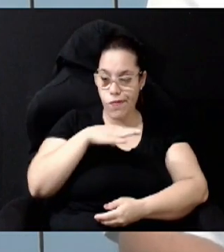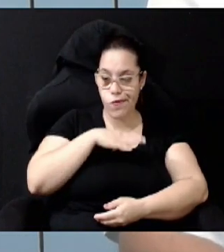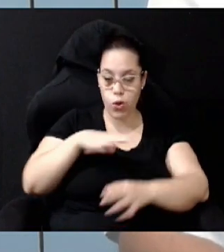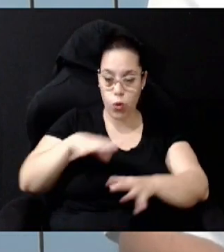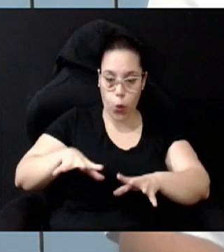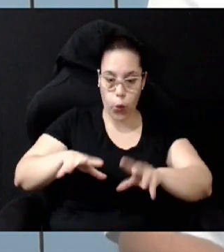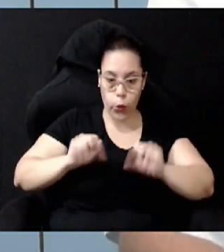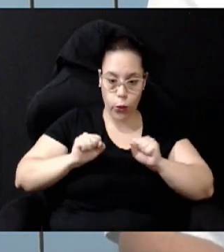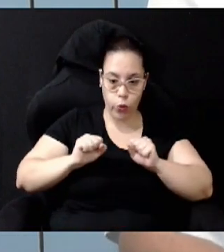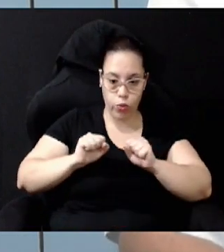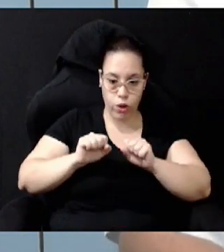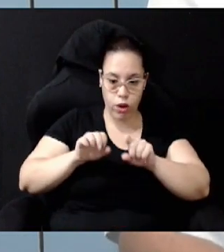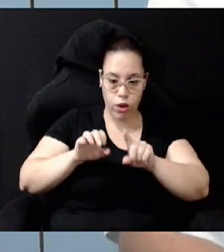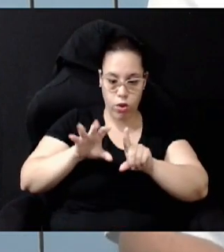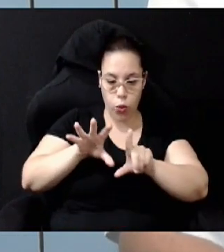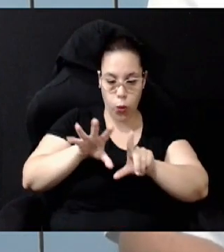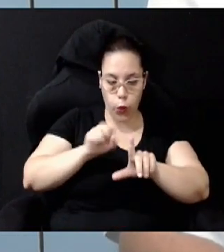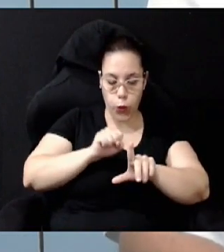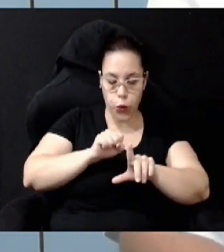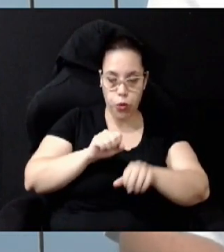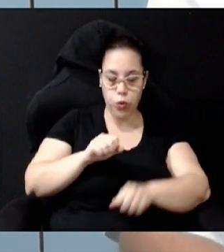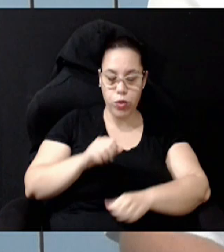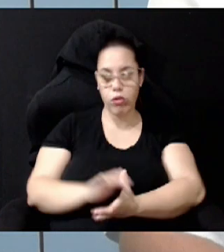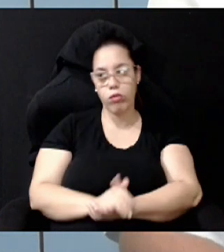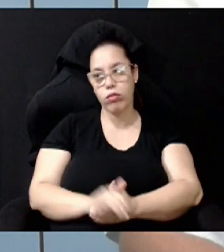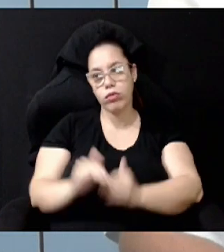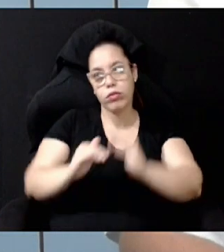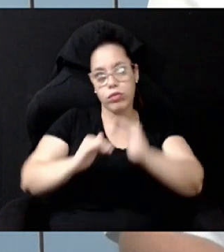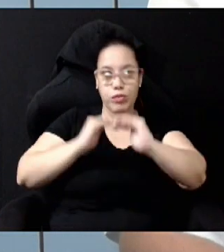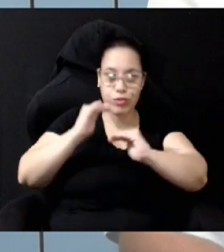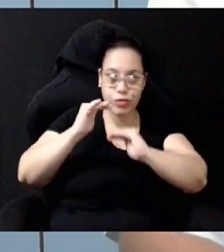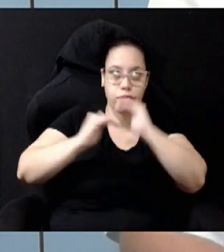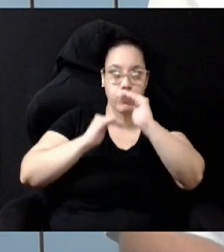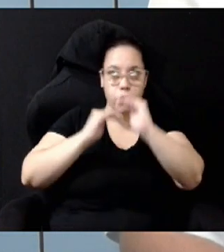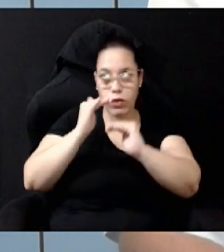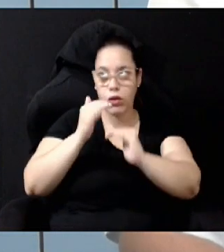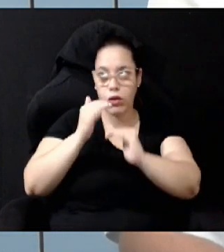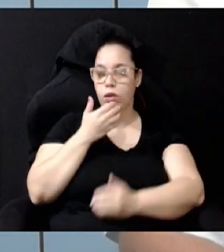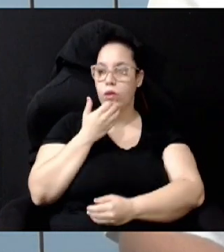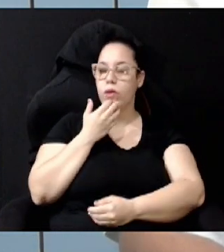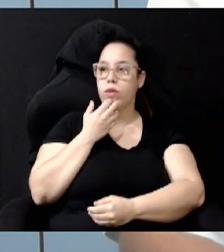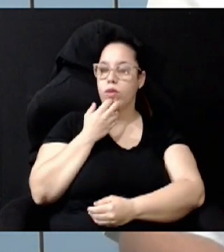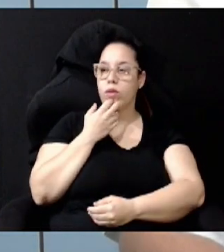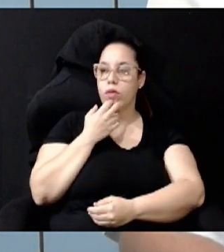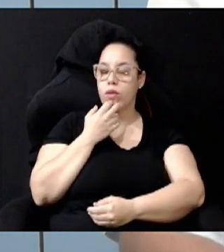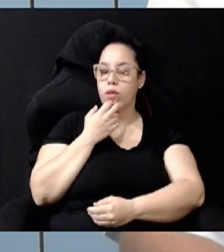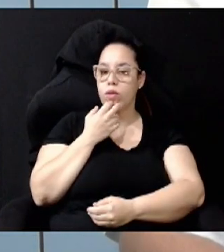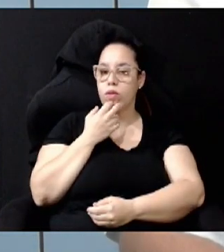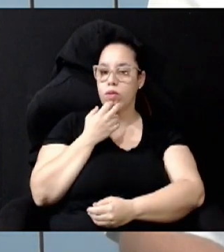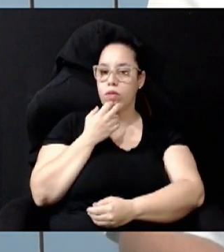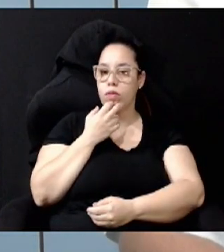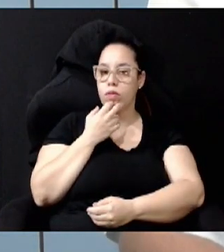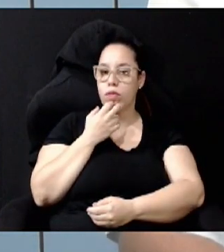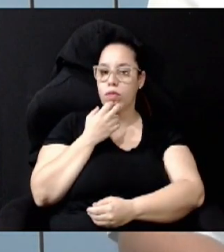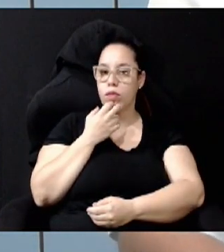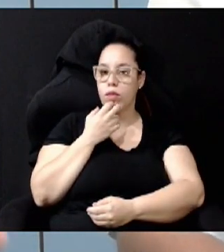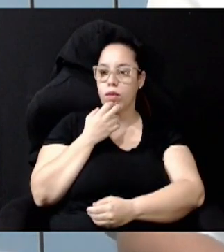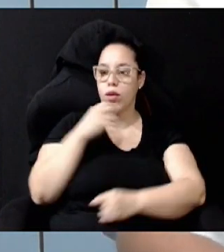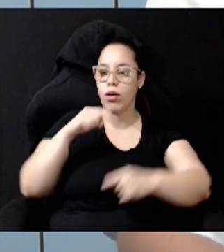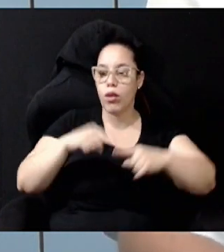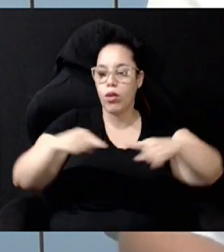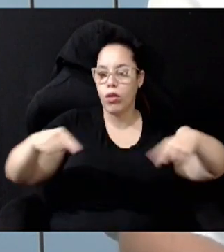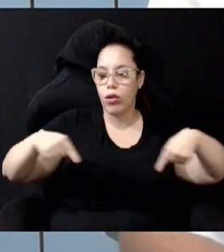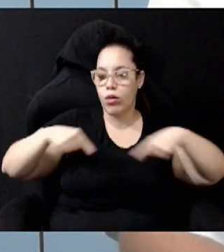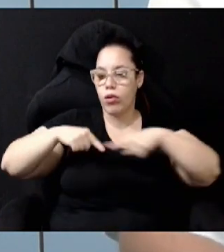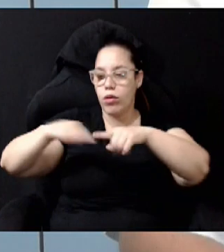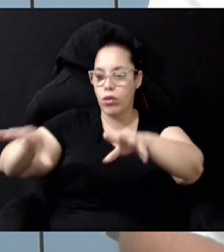com esses aspectos, né? com a constituição de áreas que poderiam absorver isso. E